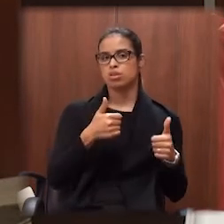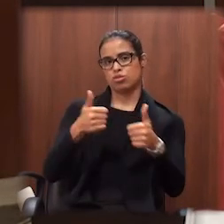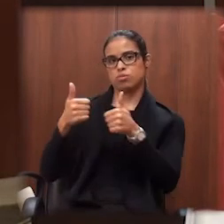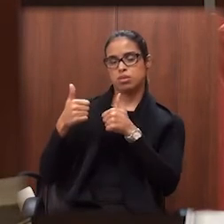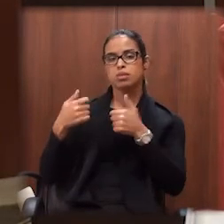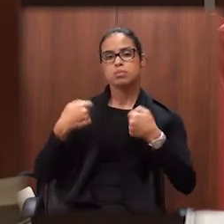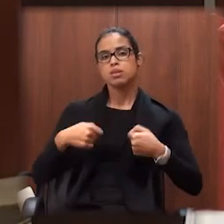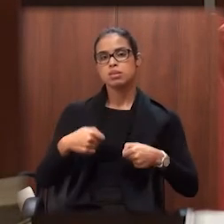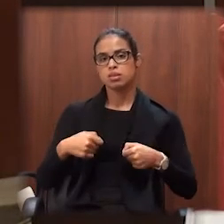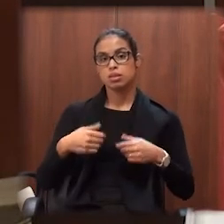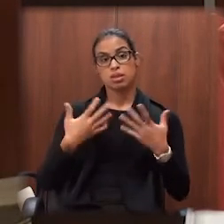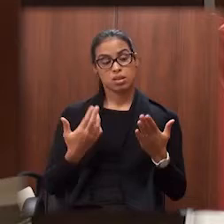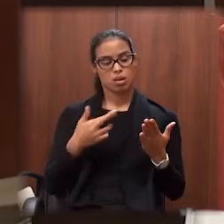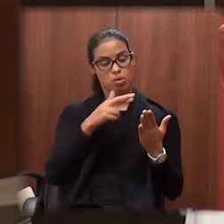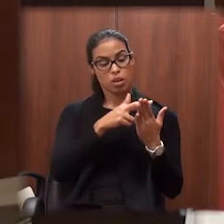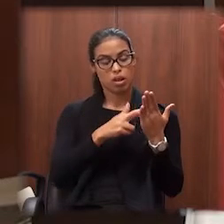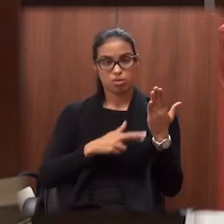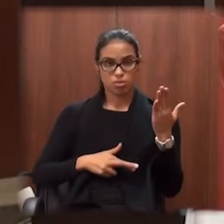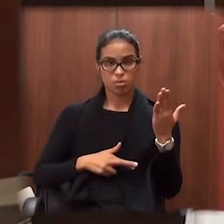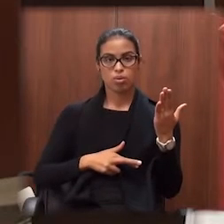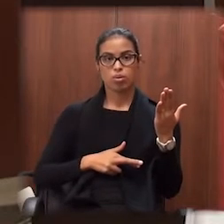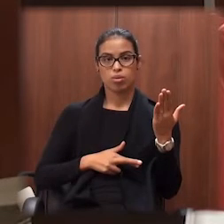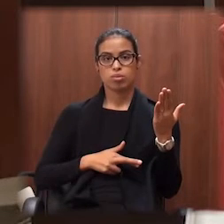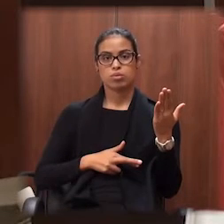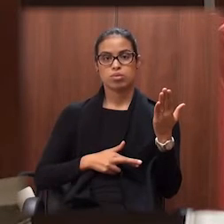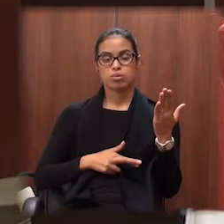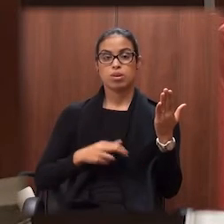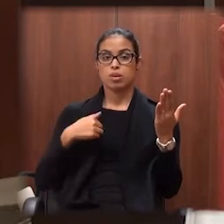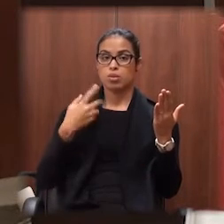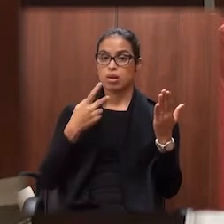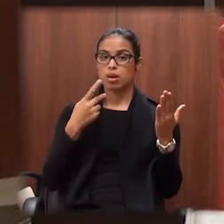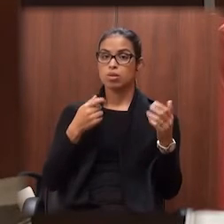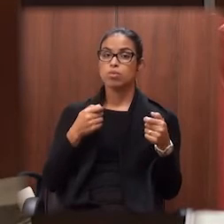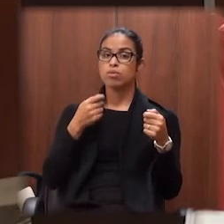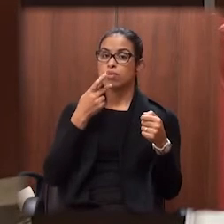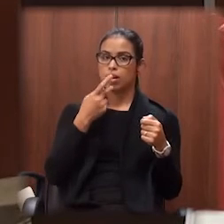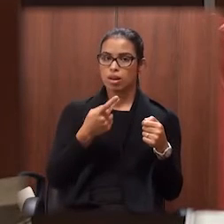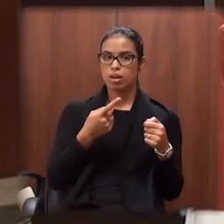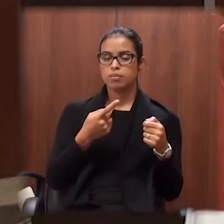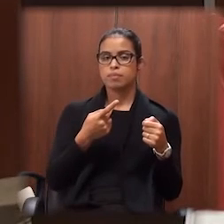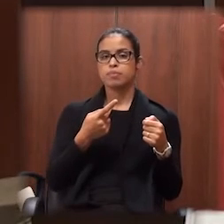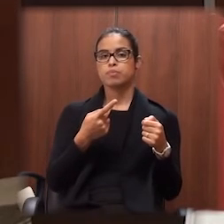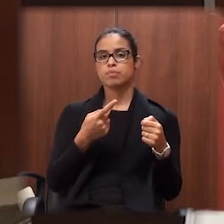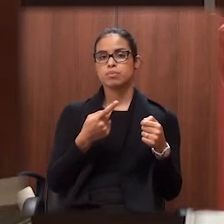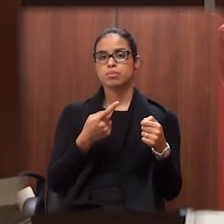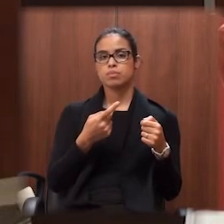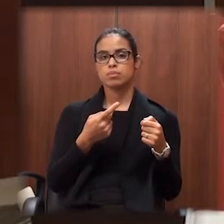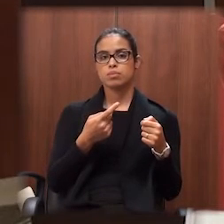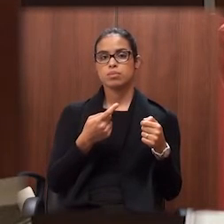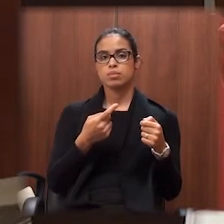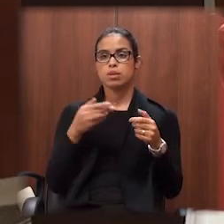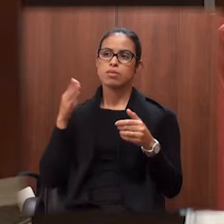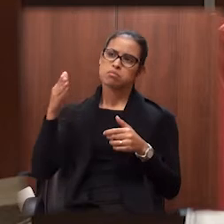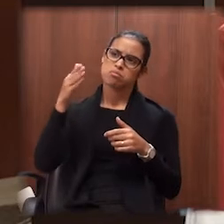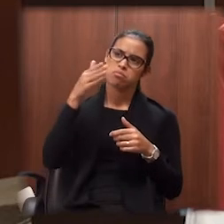desse relatório, há que enfatizar quais foram dessas